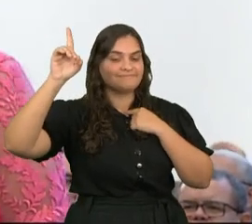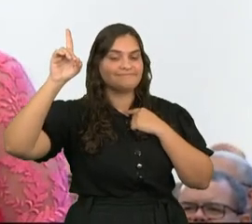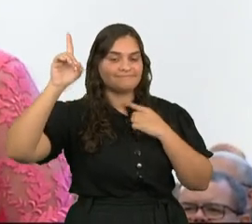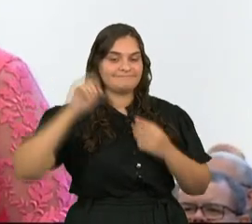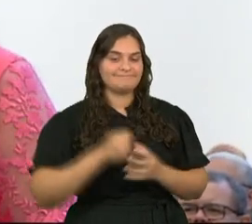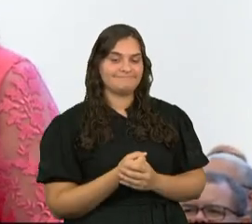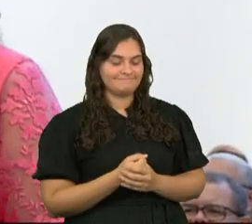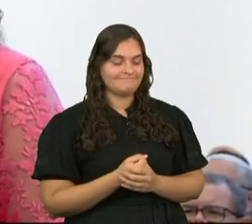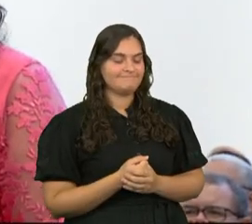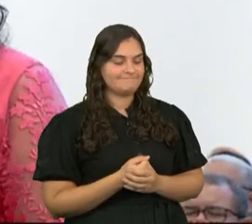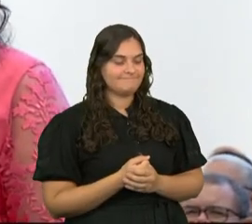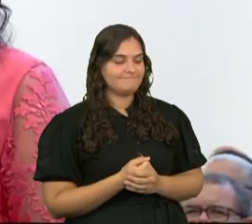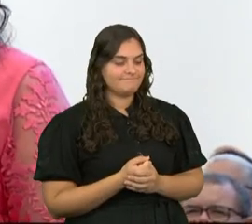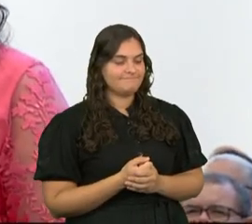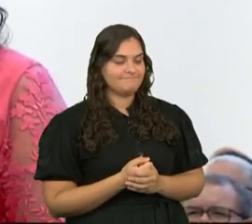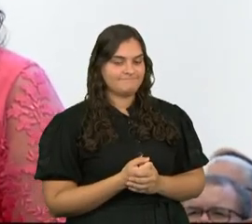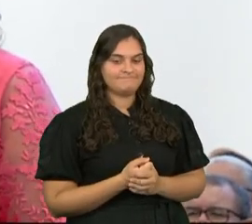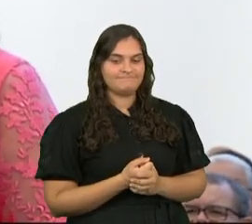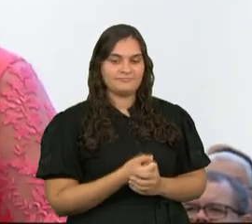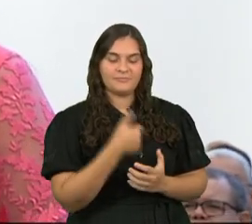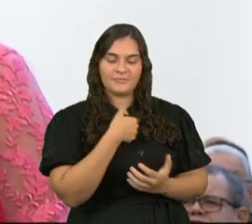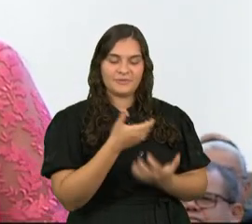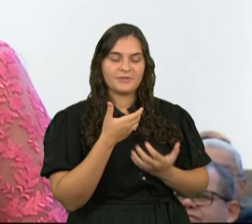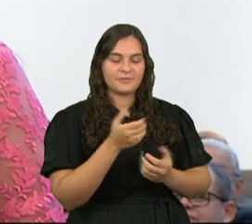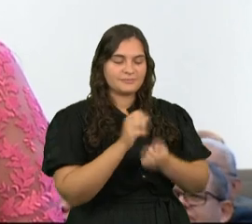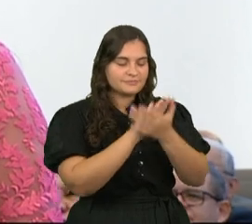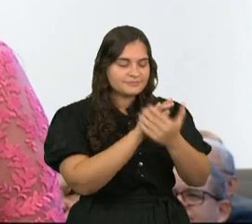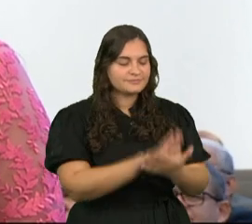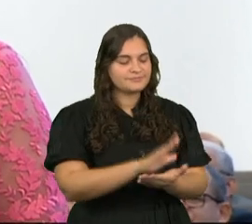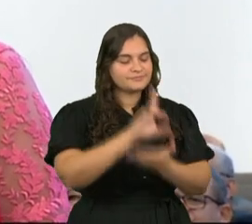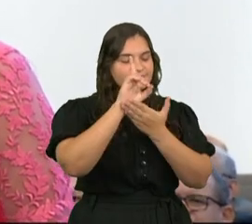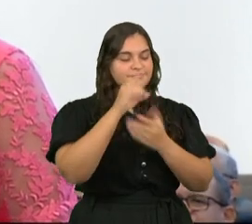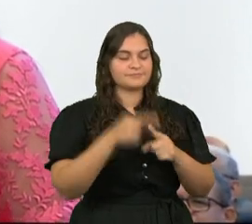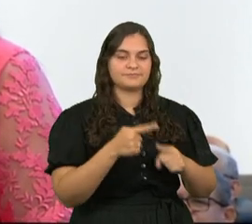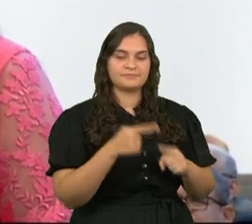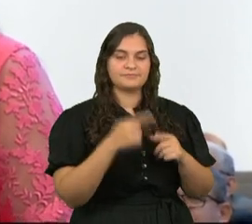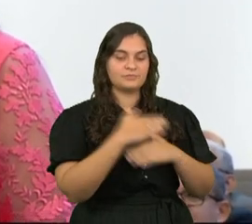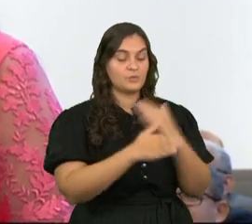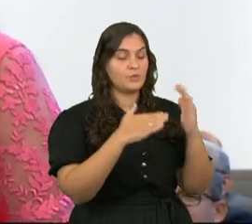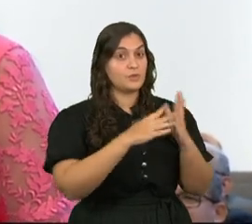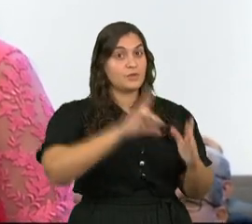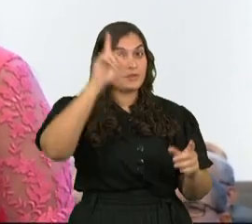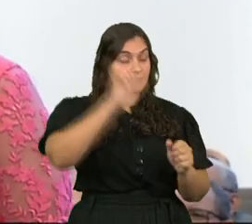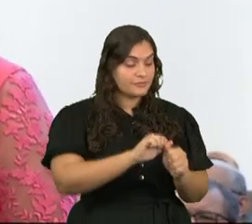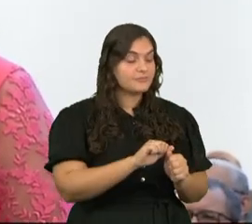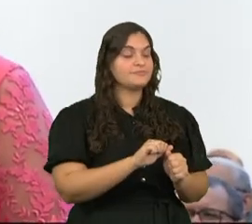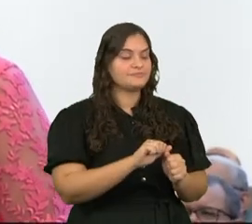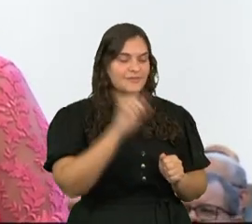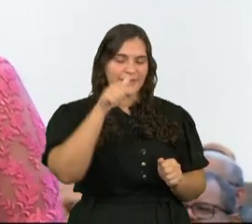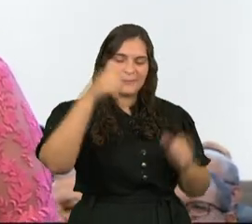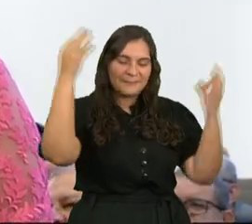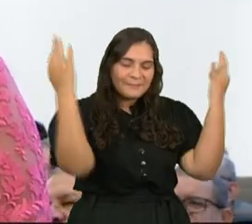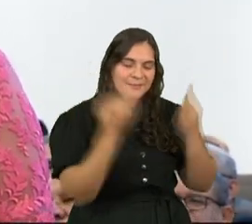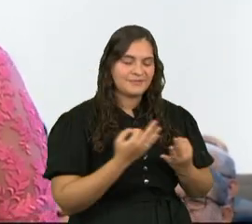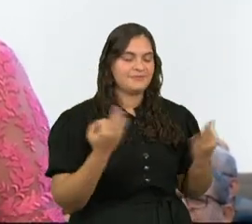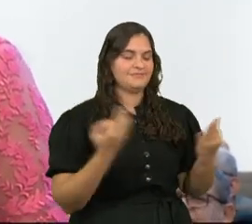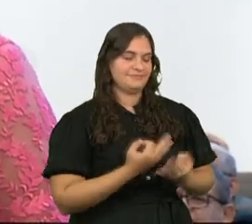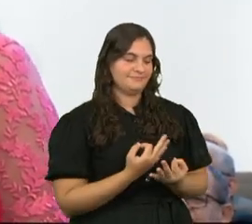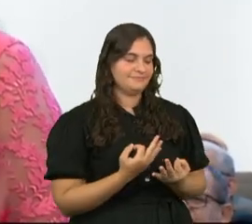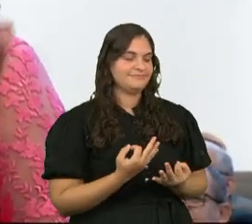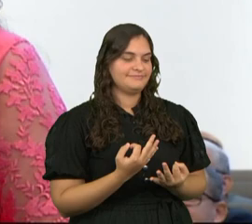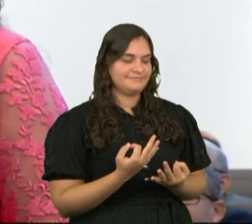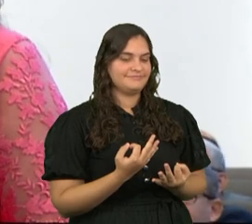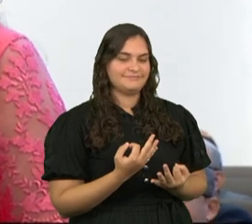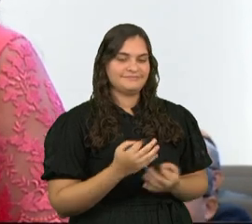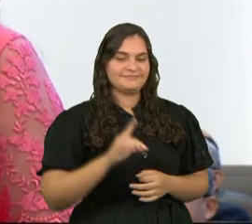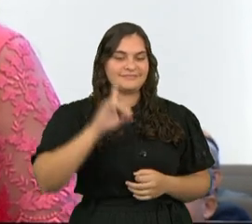de vocês. E eu quero louvar a Deus, porque tudo que Deus faz é perfeito. E Ele